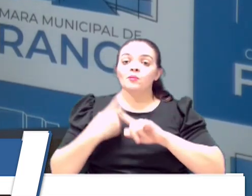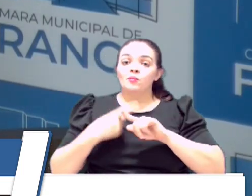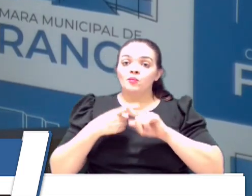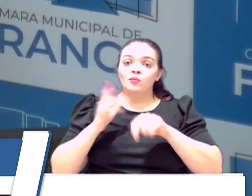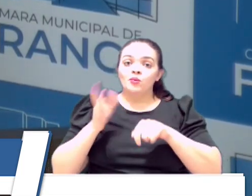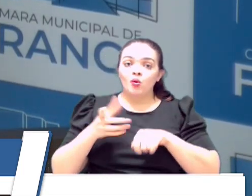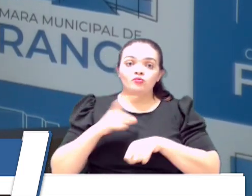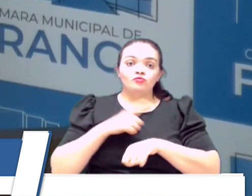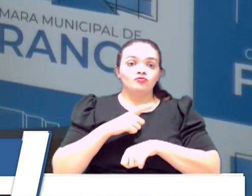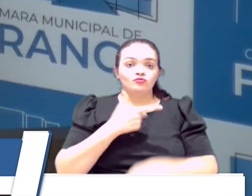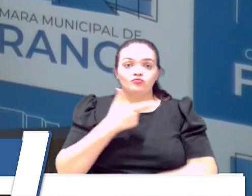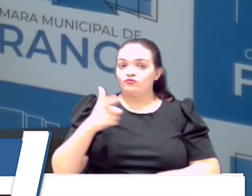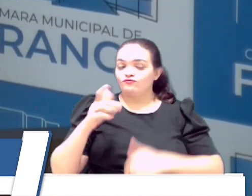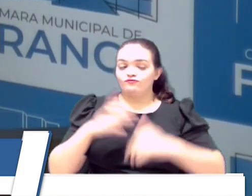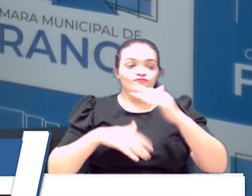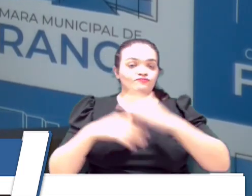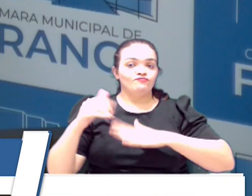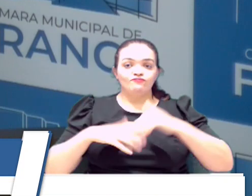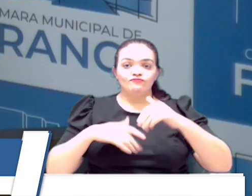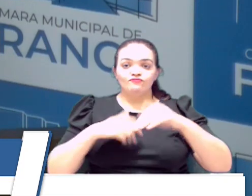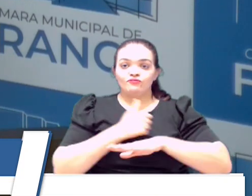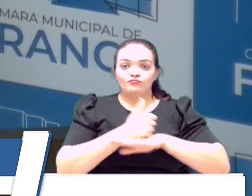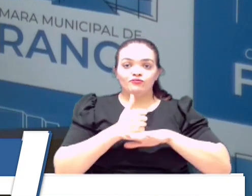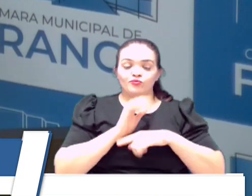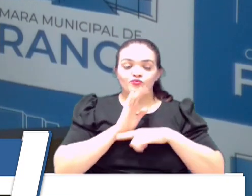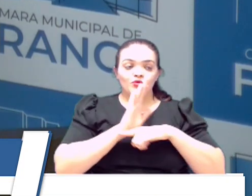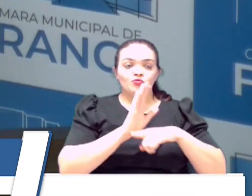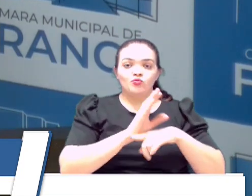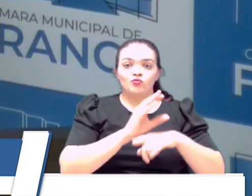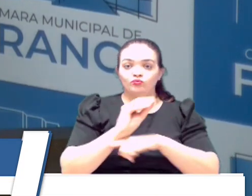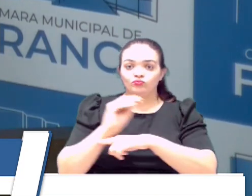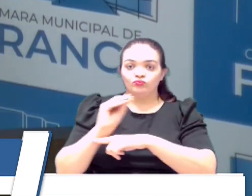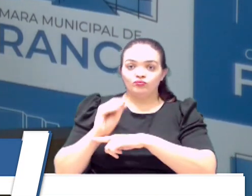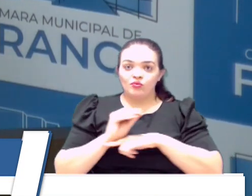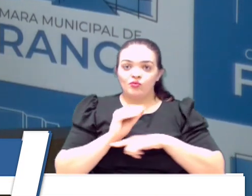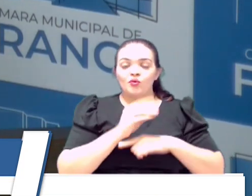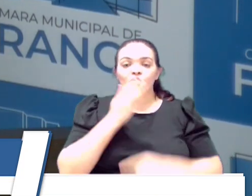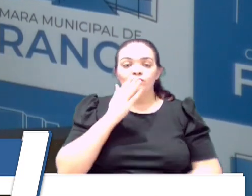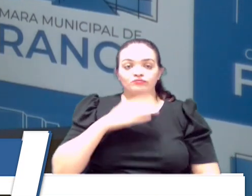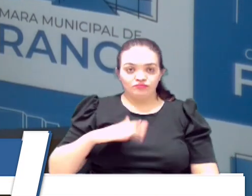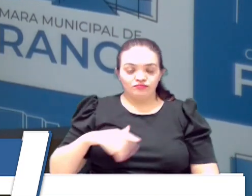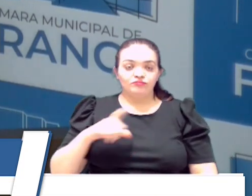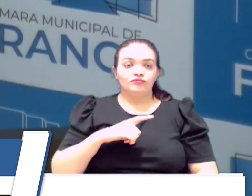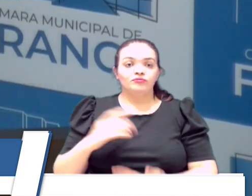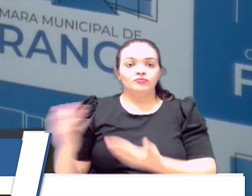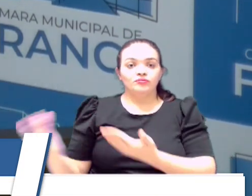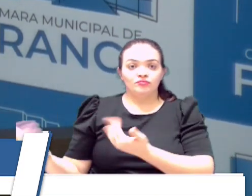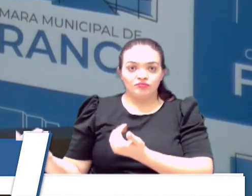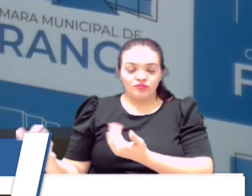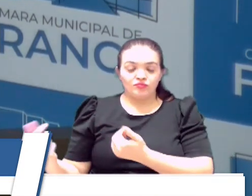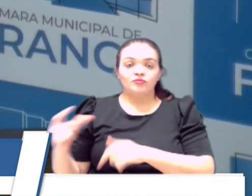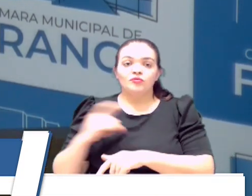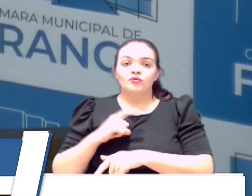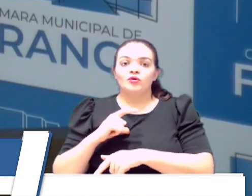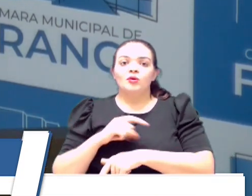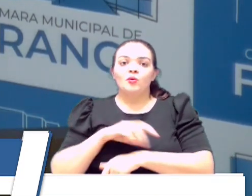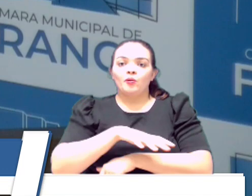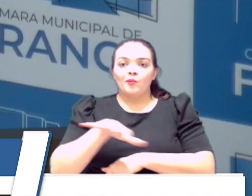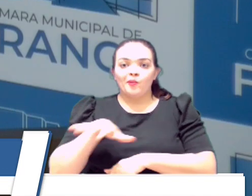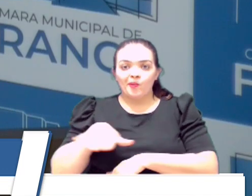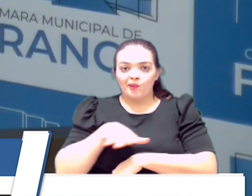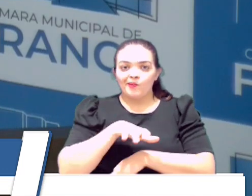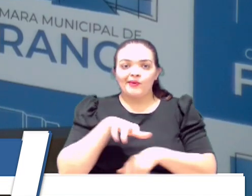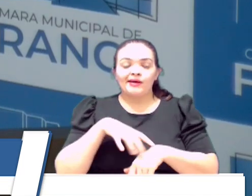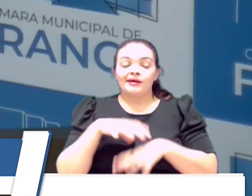não temos profissionais que ajudam a cuidar das nossas crianças, jovens, e um público que a gente tem que estar